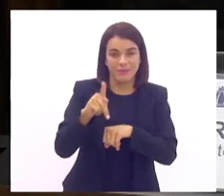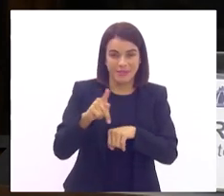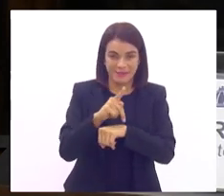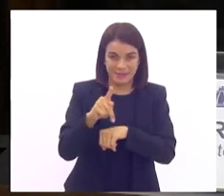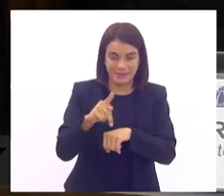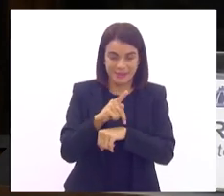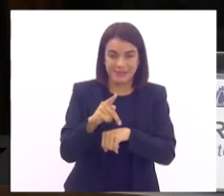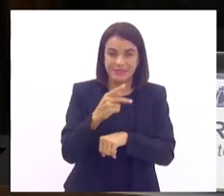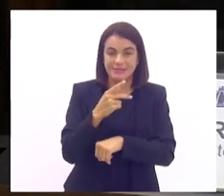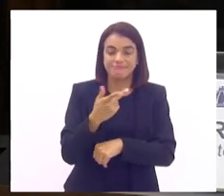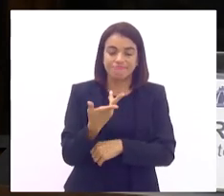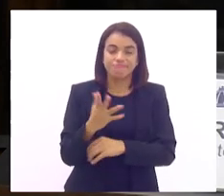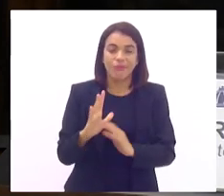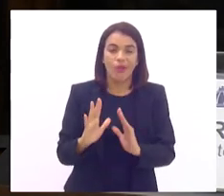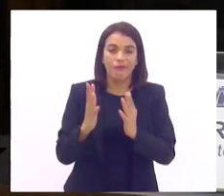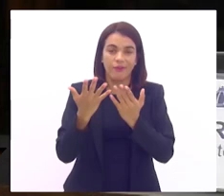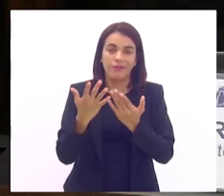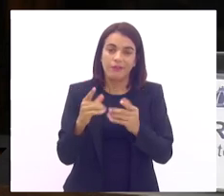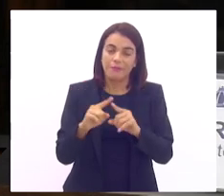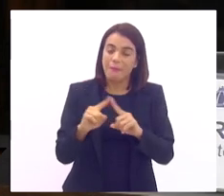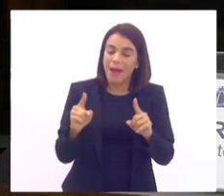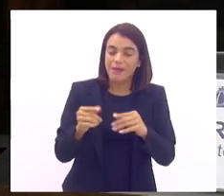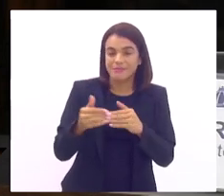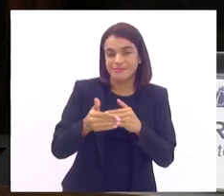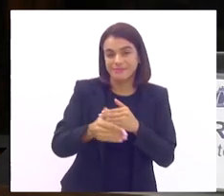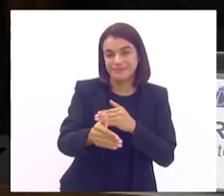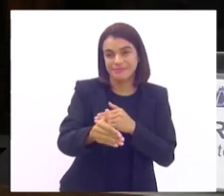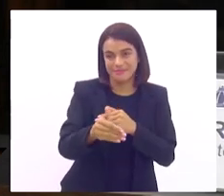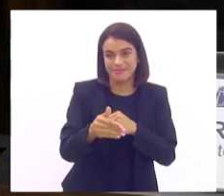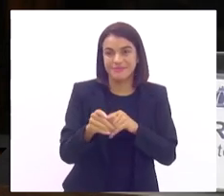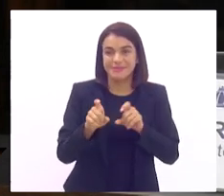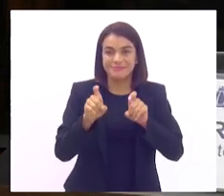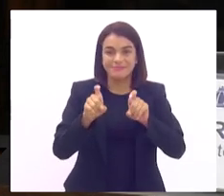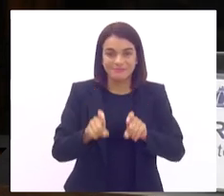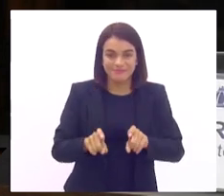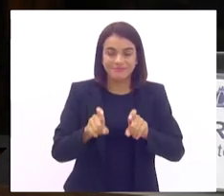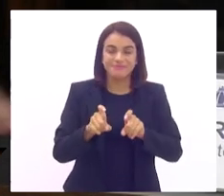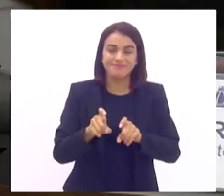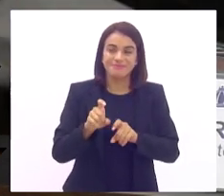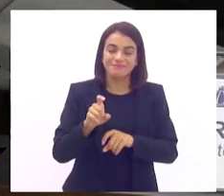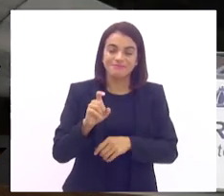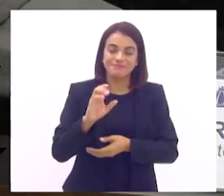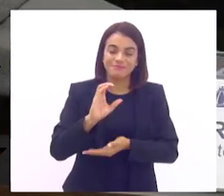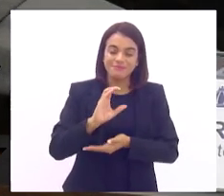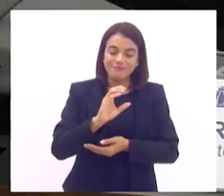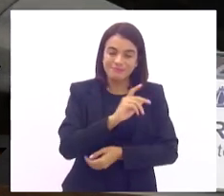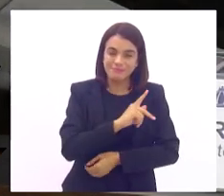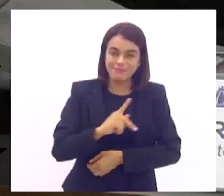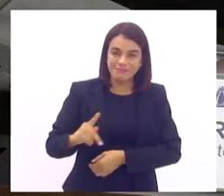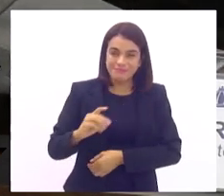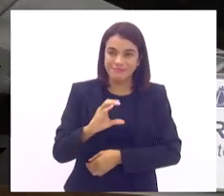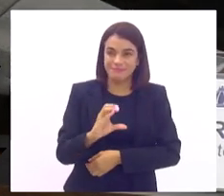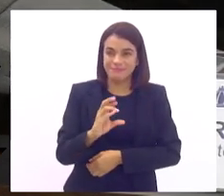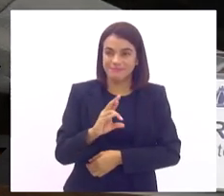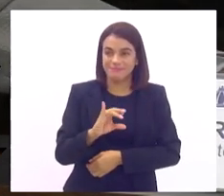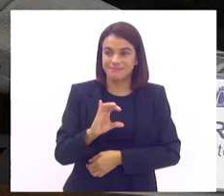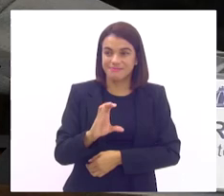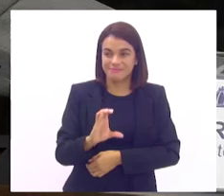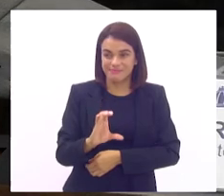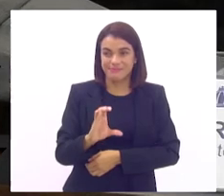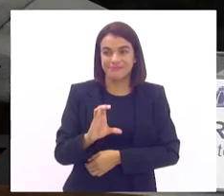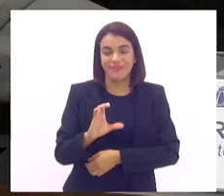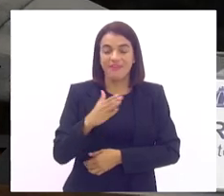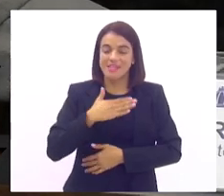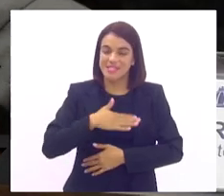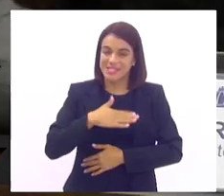evento, mas que dentro em breve assumirá a presidência do CRC, e o Samir vai descansar um pouco,